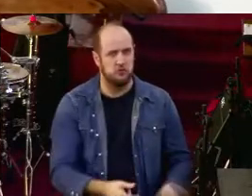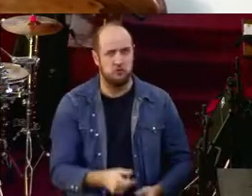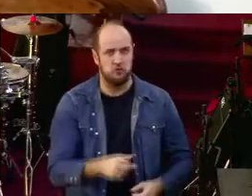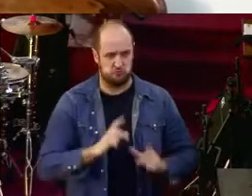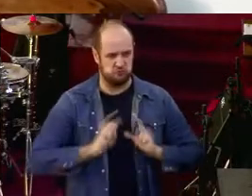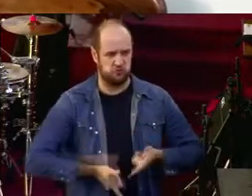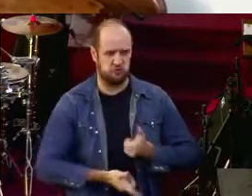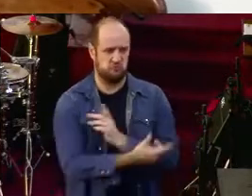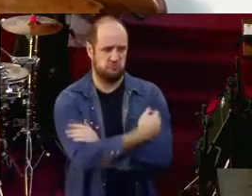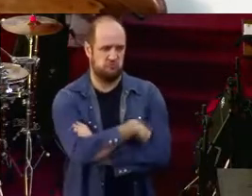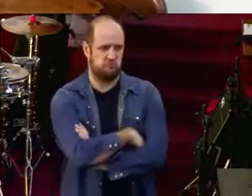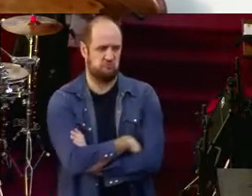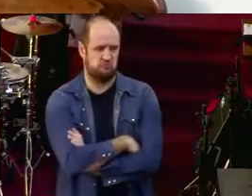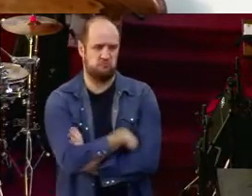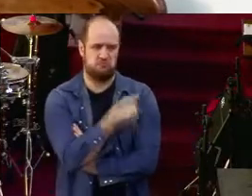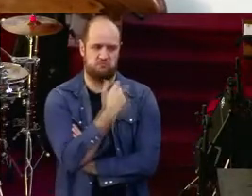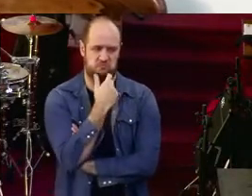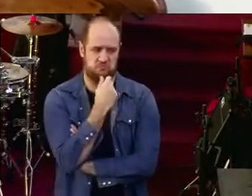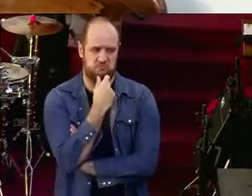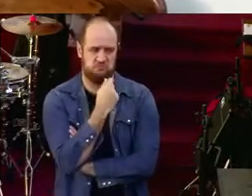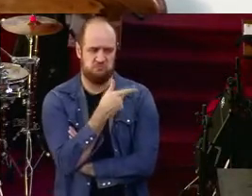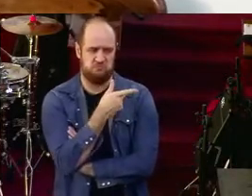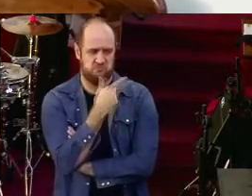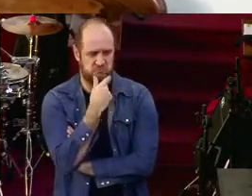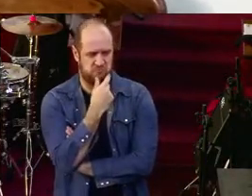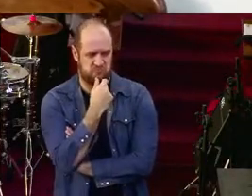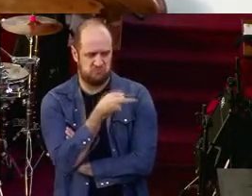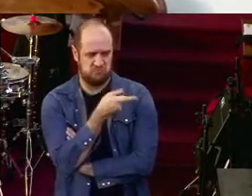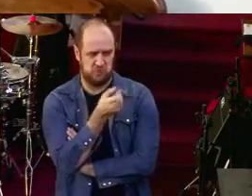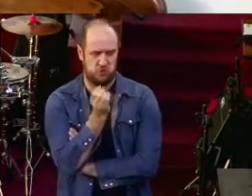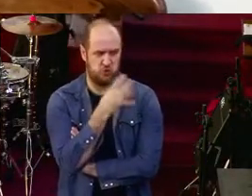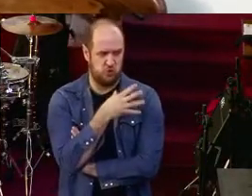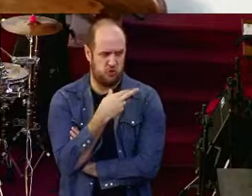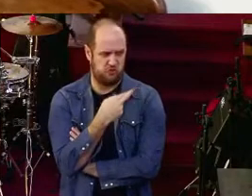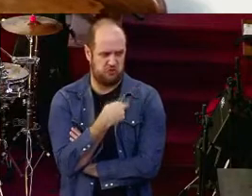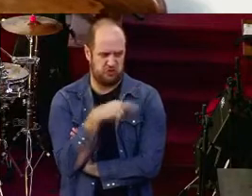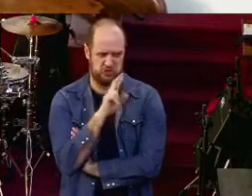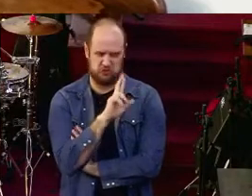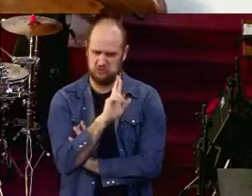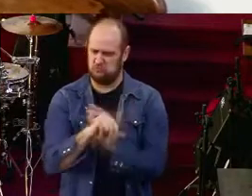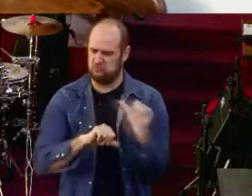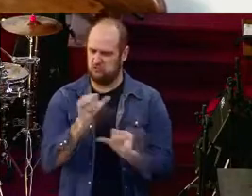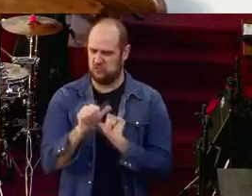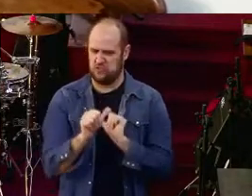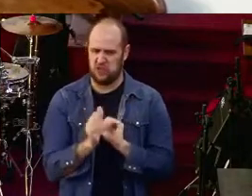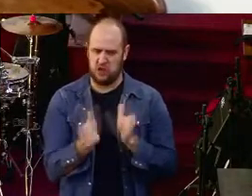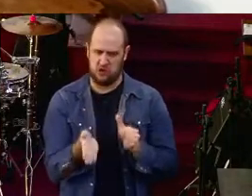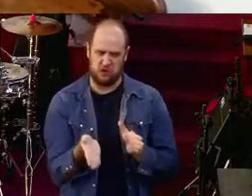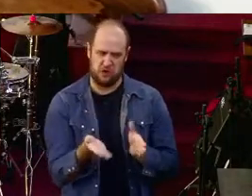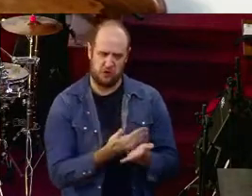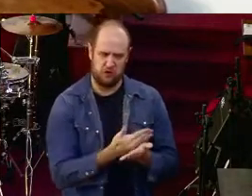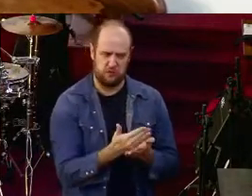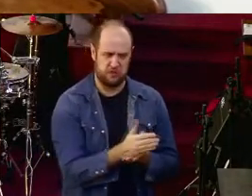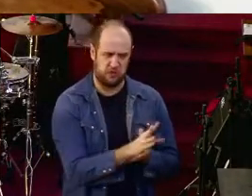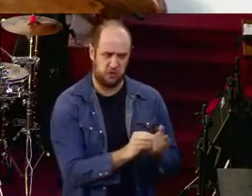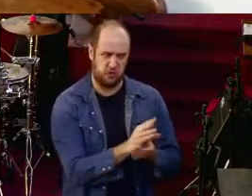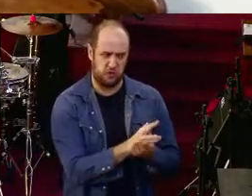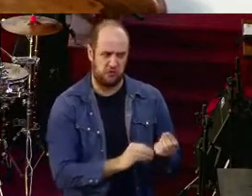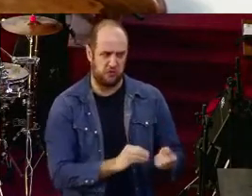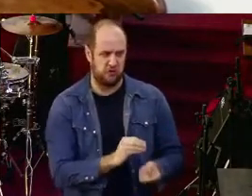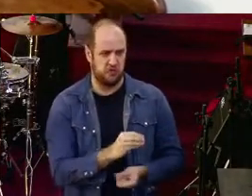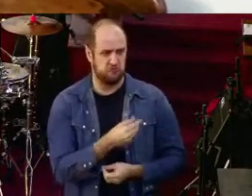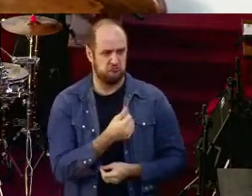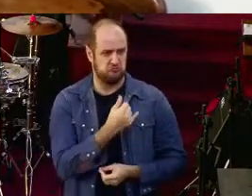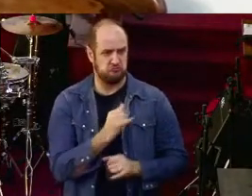olhando. Será que eles são prosélitos? Será que eles virão para o judaísmo? Será que eles seguirão a João? Eles estão lá